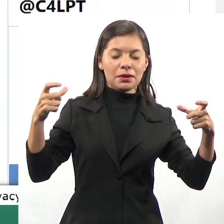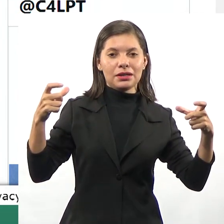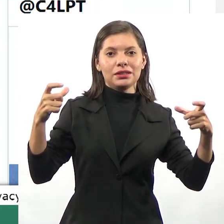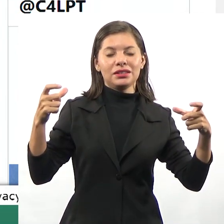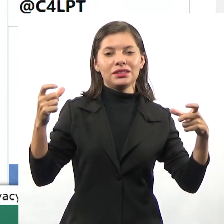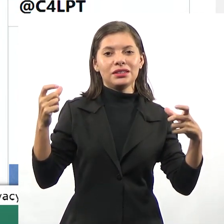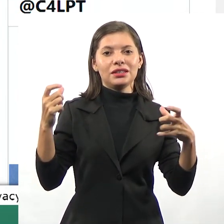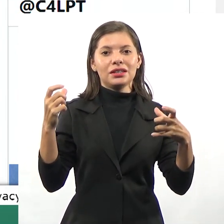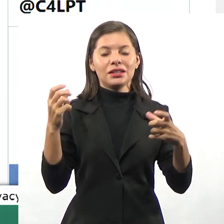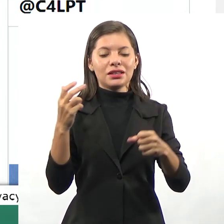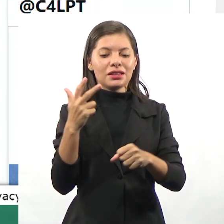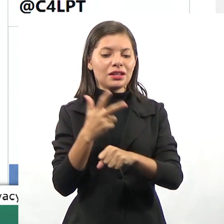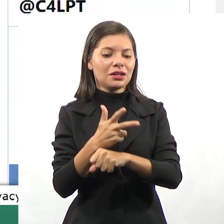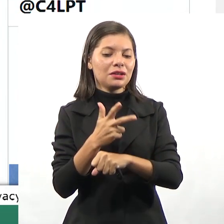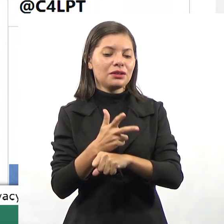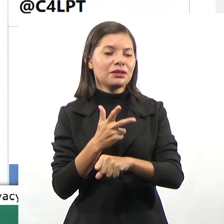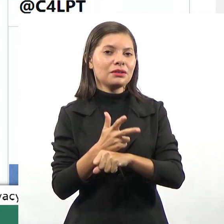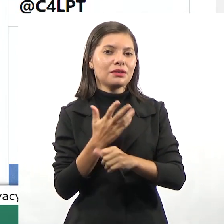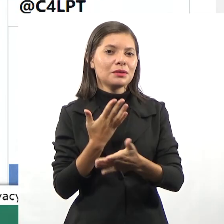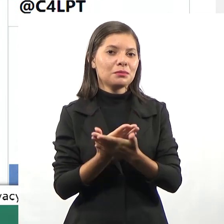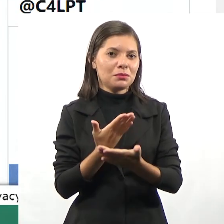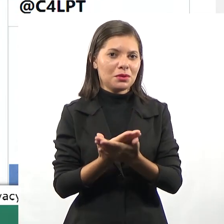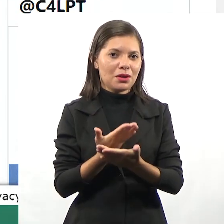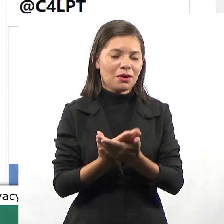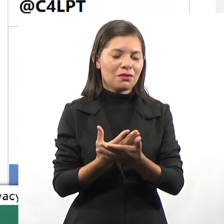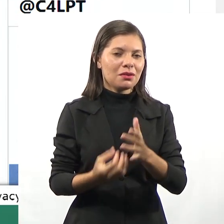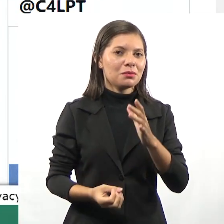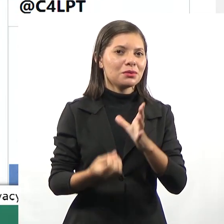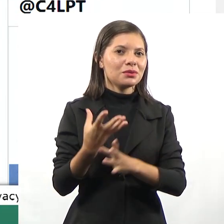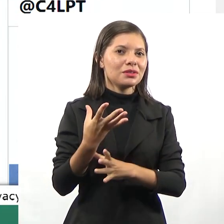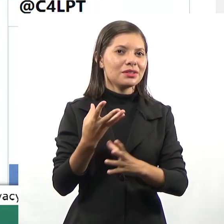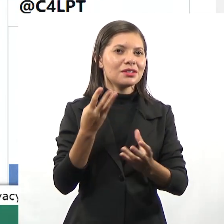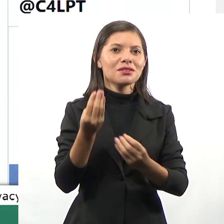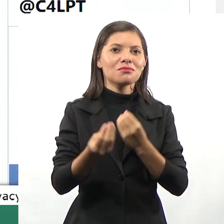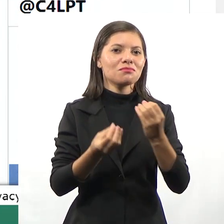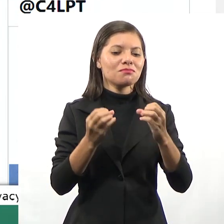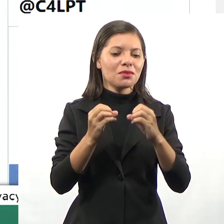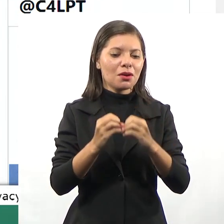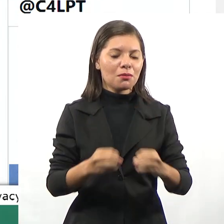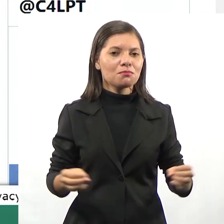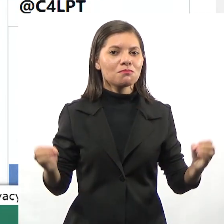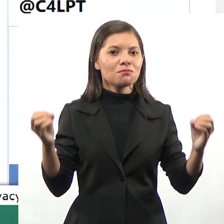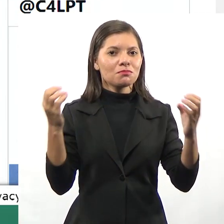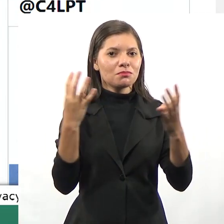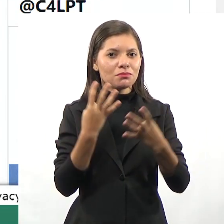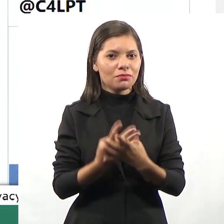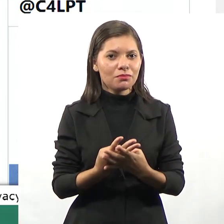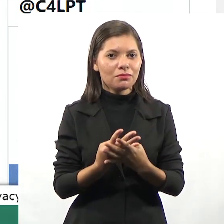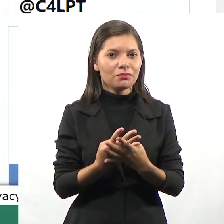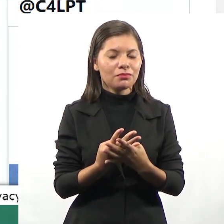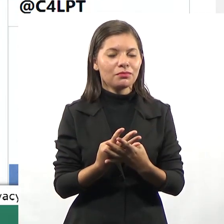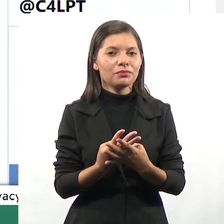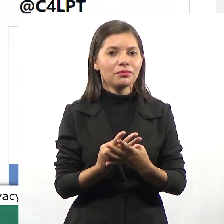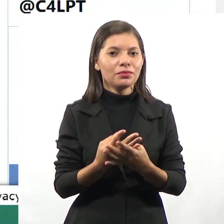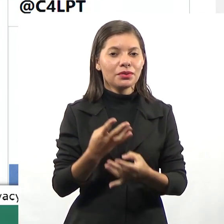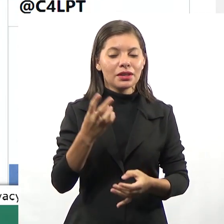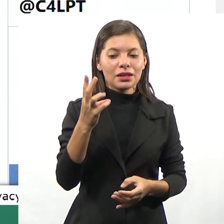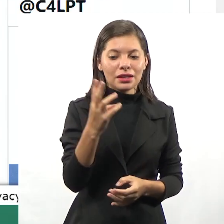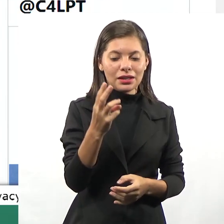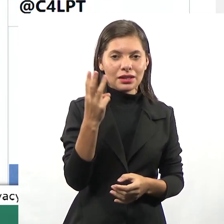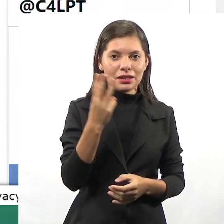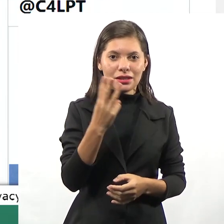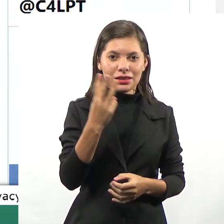aulas que vocês têm nas disciplinas do curso é produzida através do PowerPoint. Em